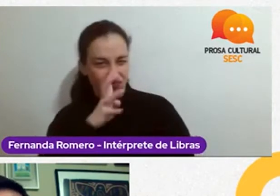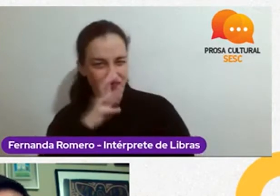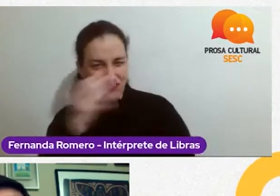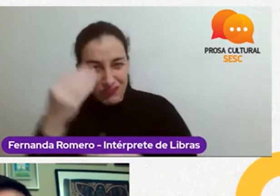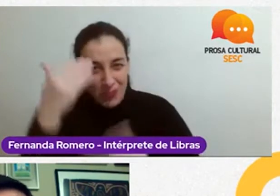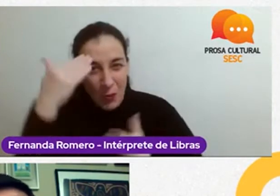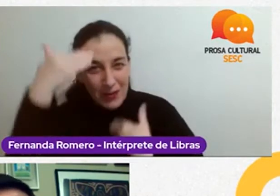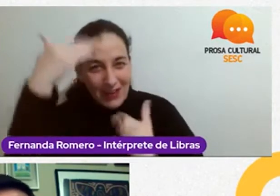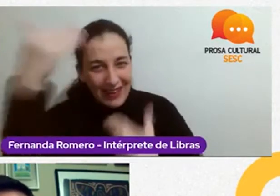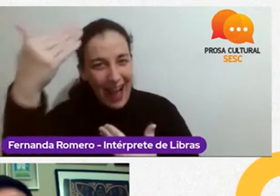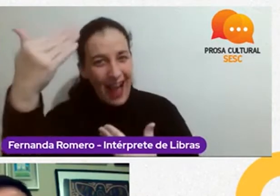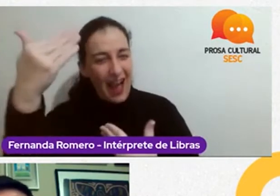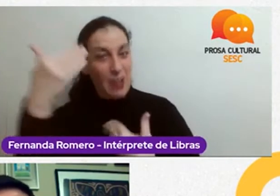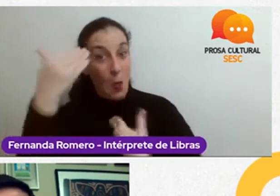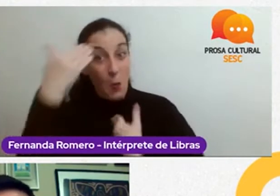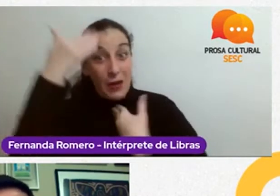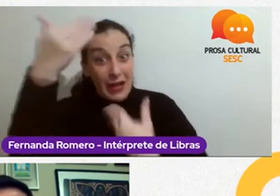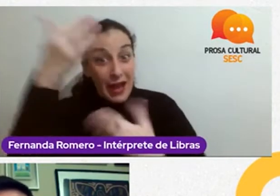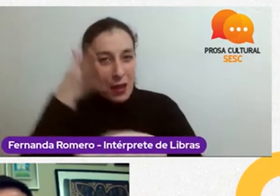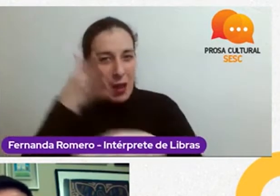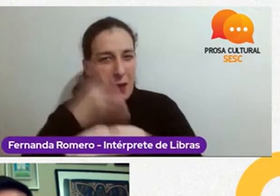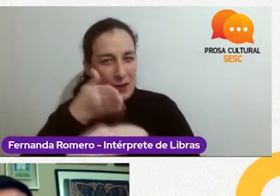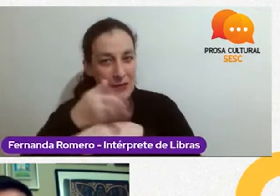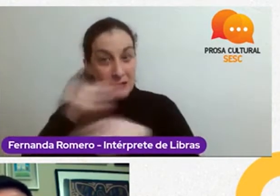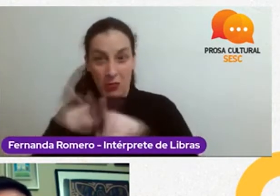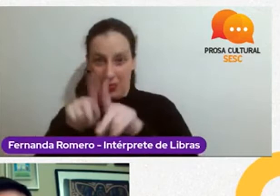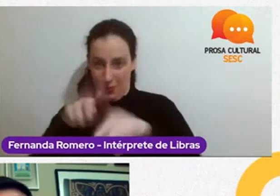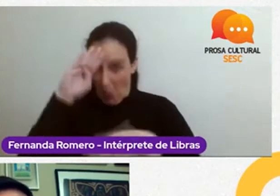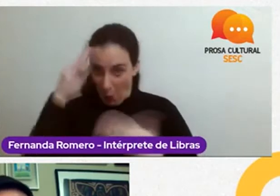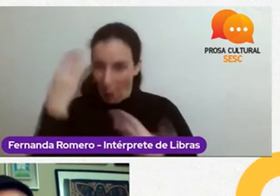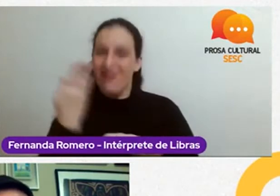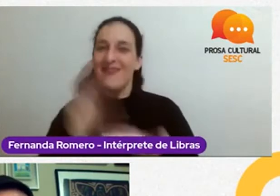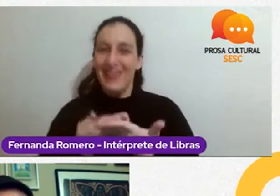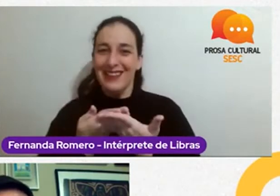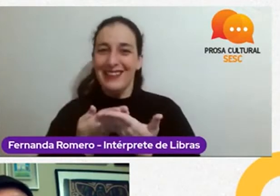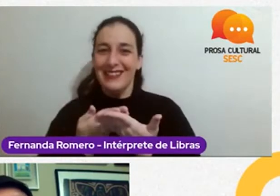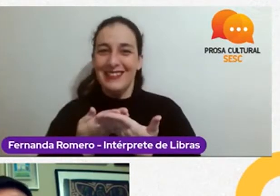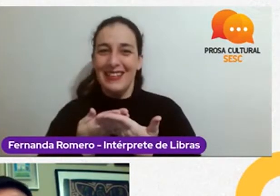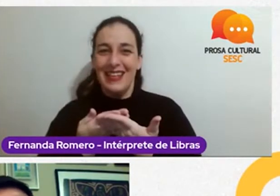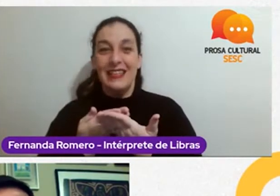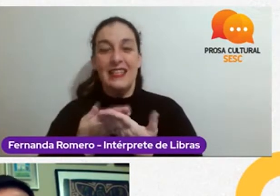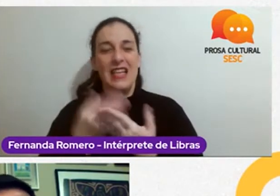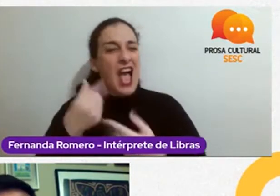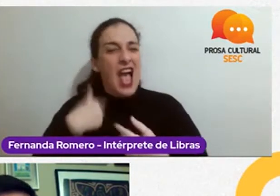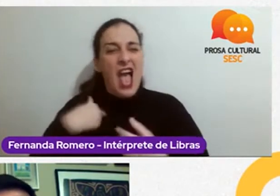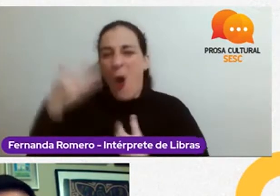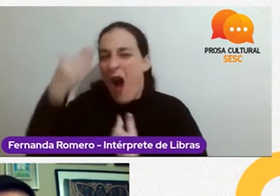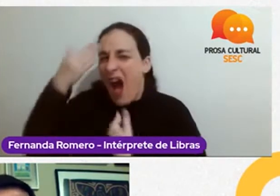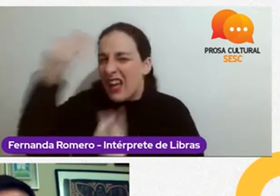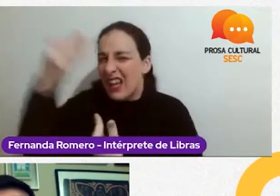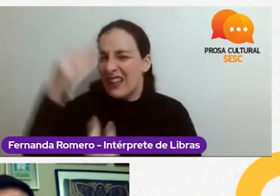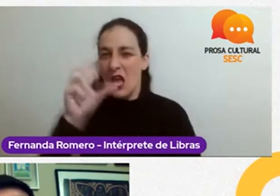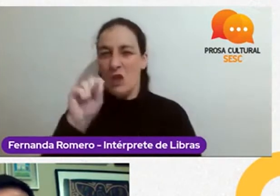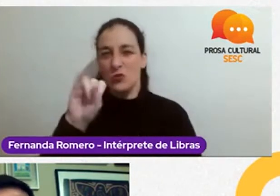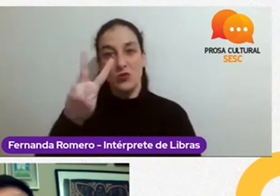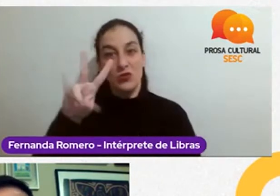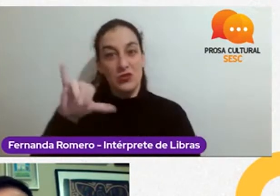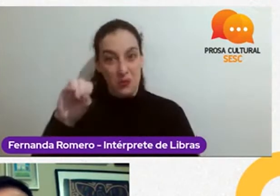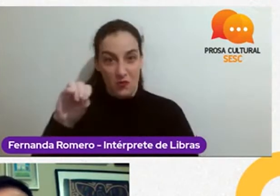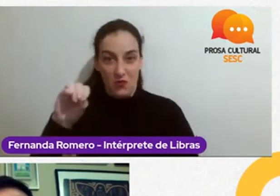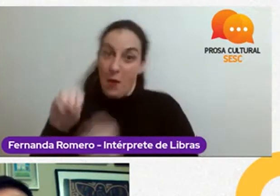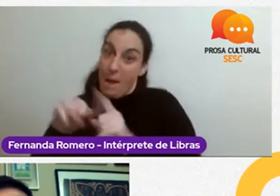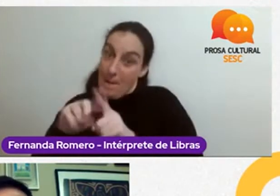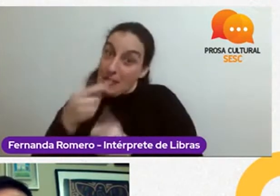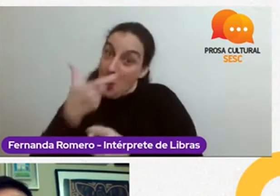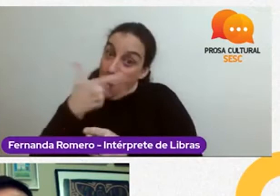obrigada pela audiência e pela confiança, né? E, Silvio, te agradeço muito por estar aqui, mas eu acho que